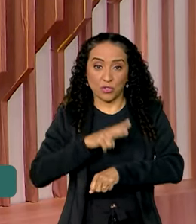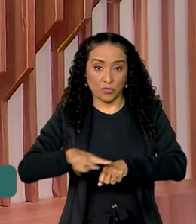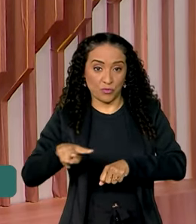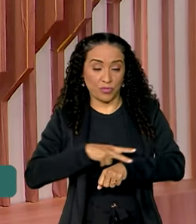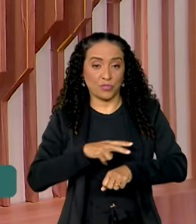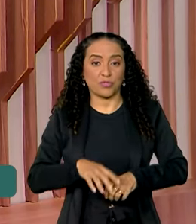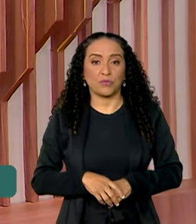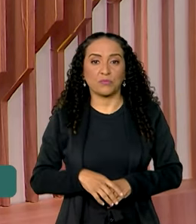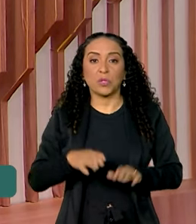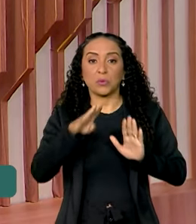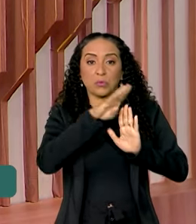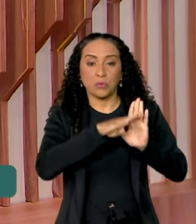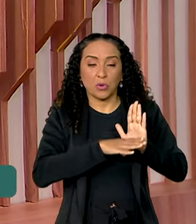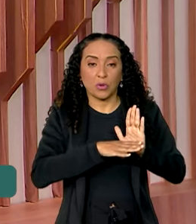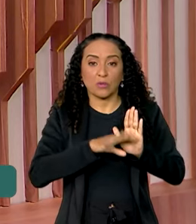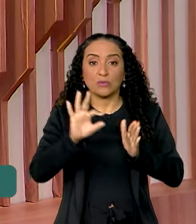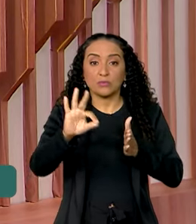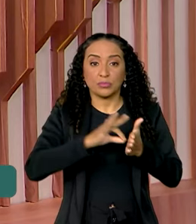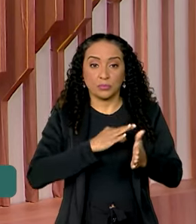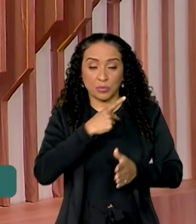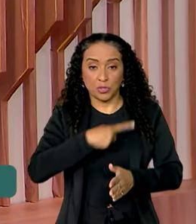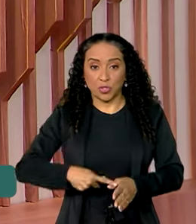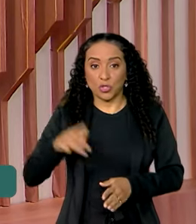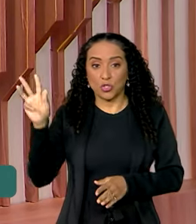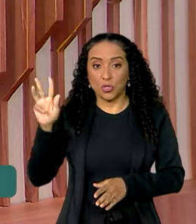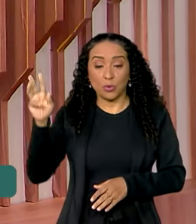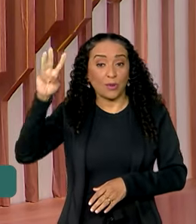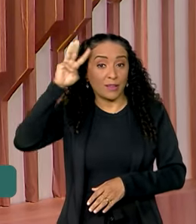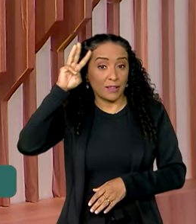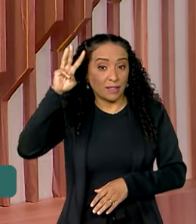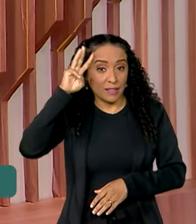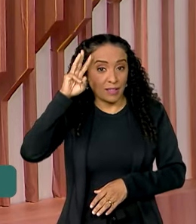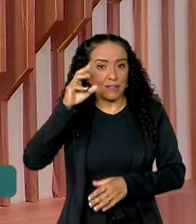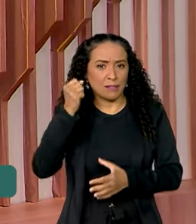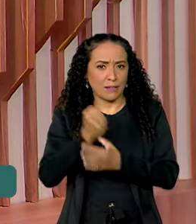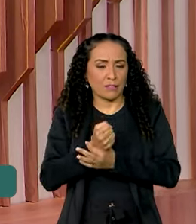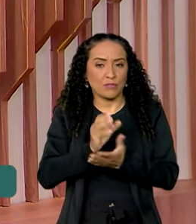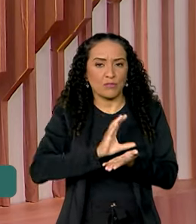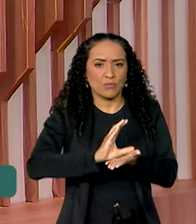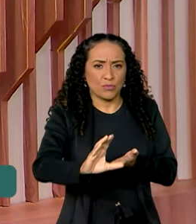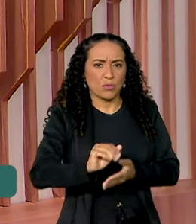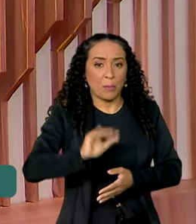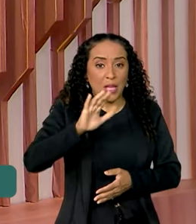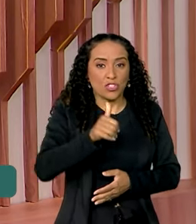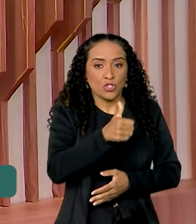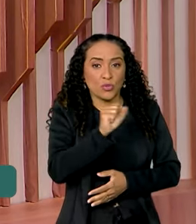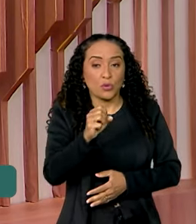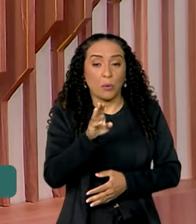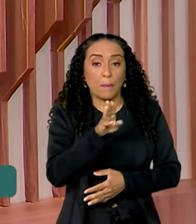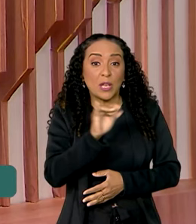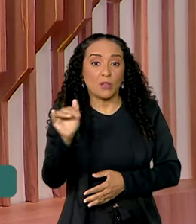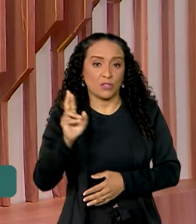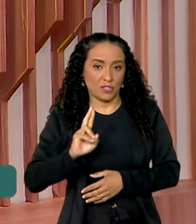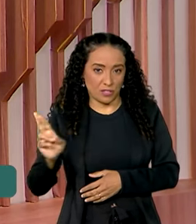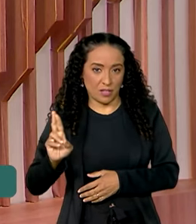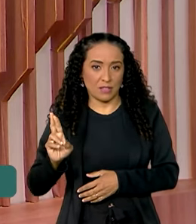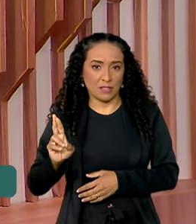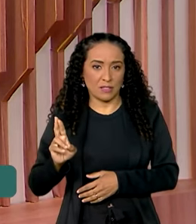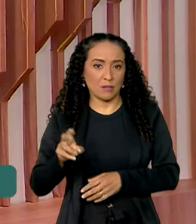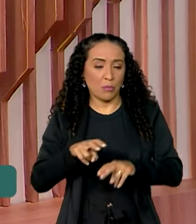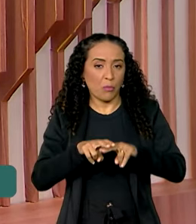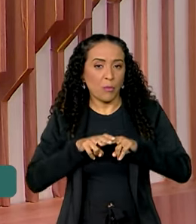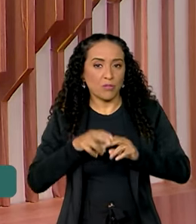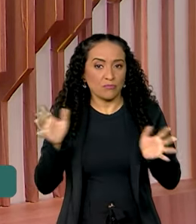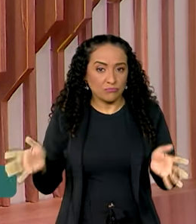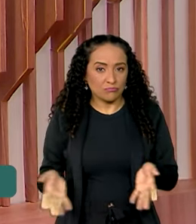verde o programa foi sancionado pelo presidente Lula nessa terça-feira e garante investimentos de mais de R bilhões deais por